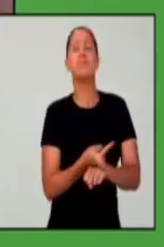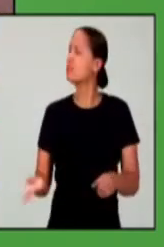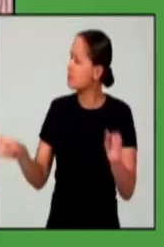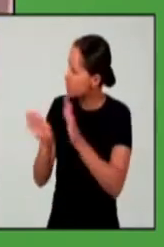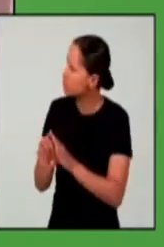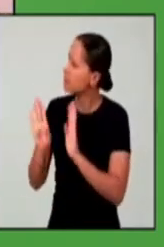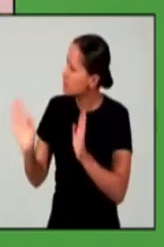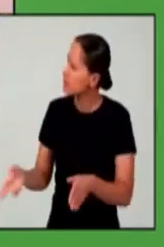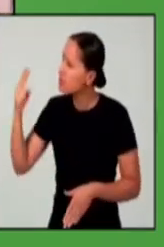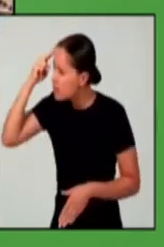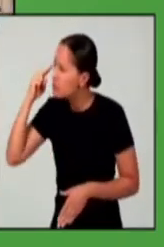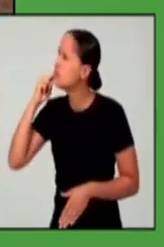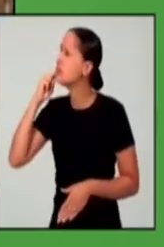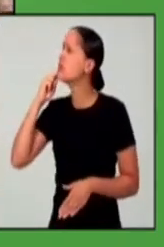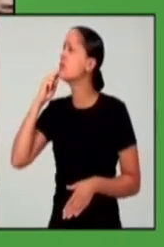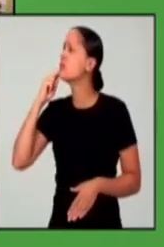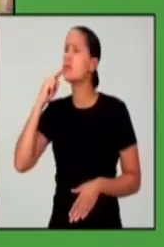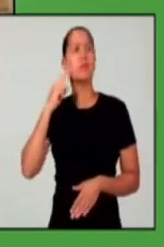Cheguei!